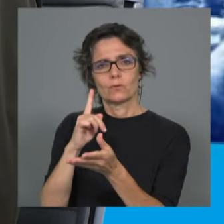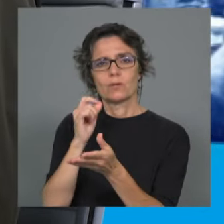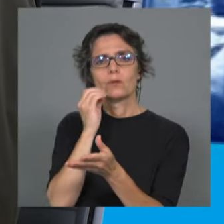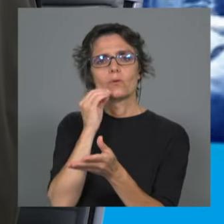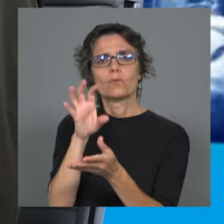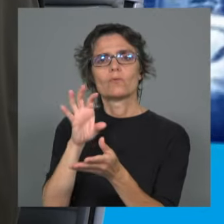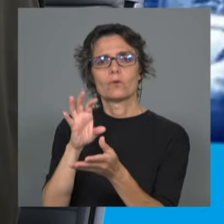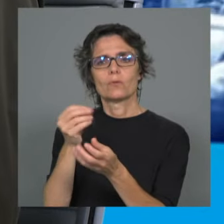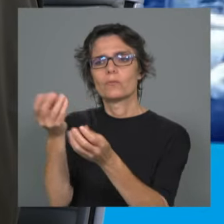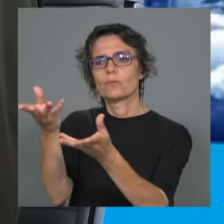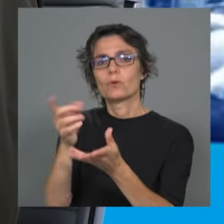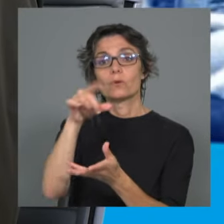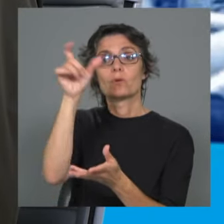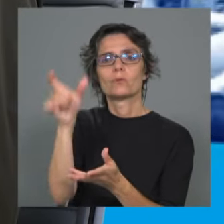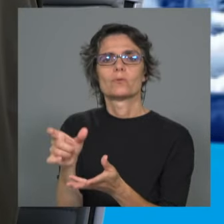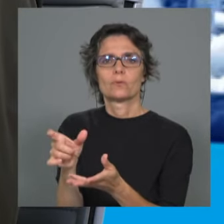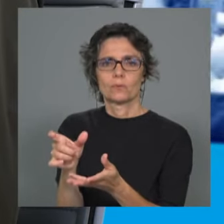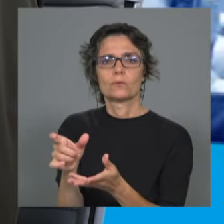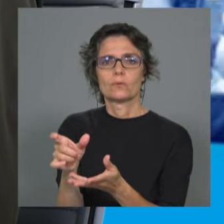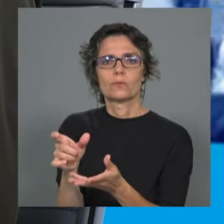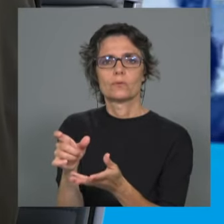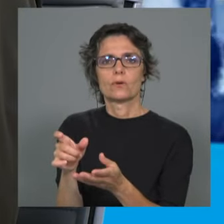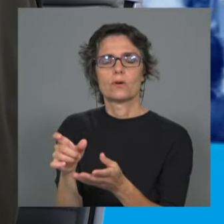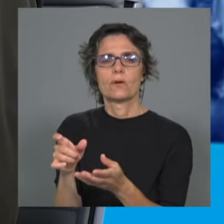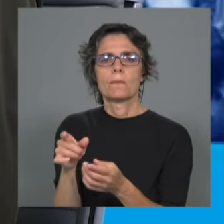como um dom de Deus e saber descobrir